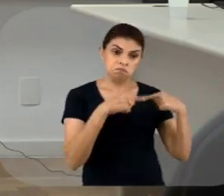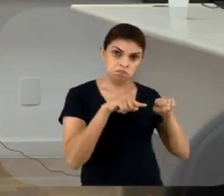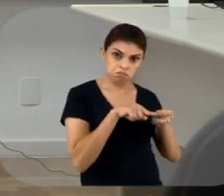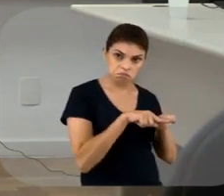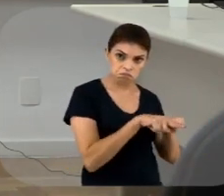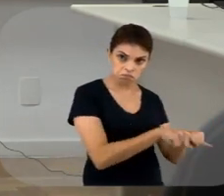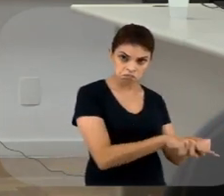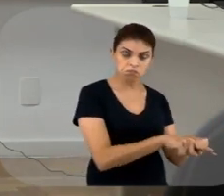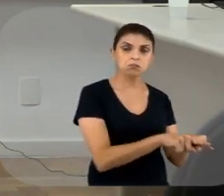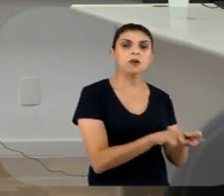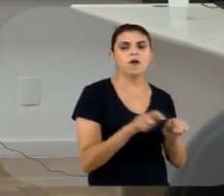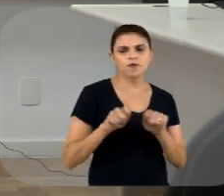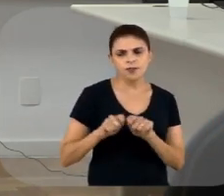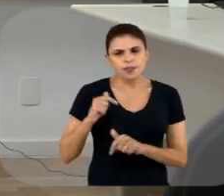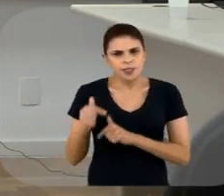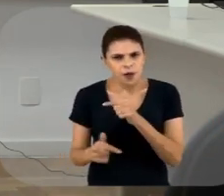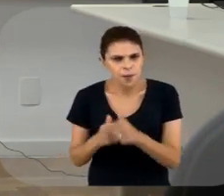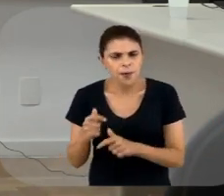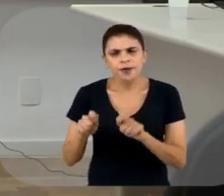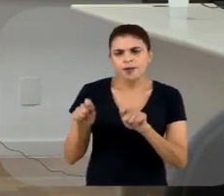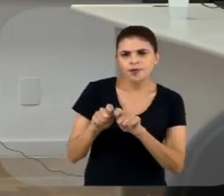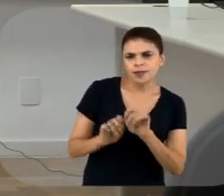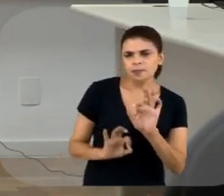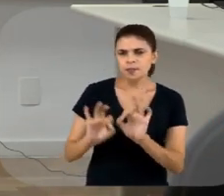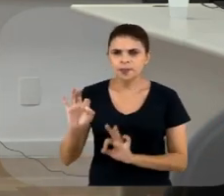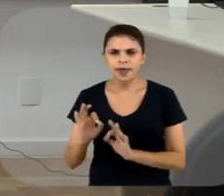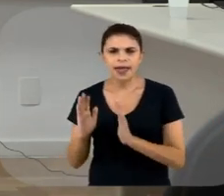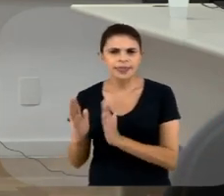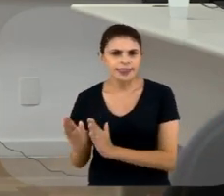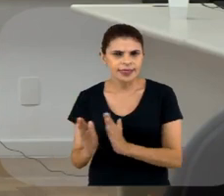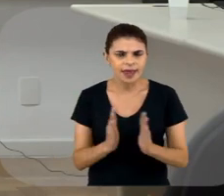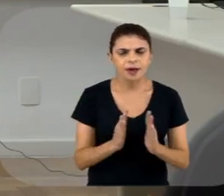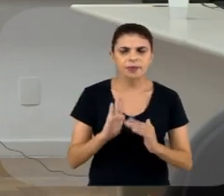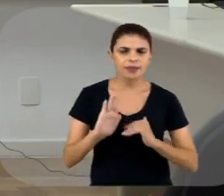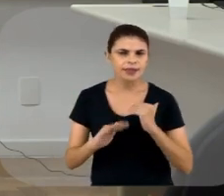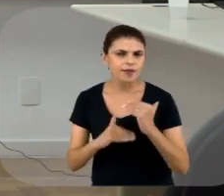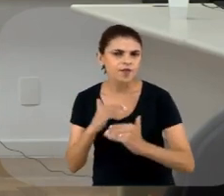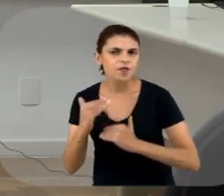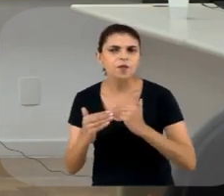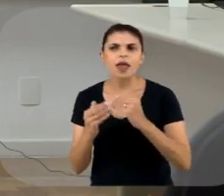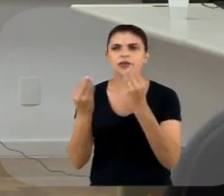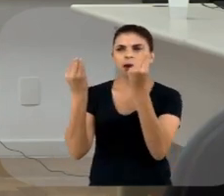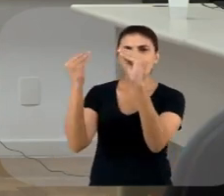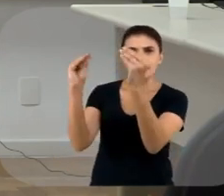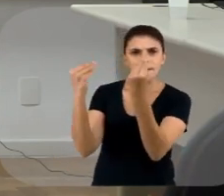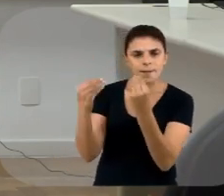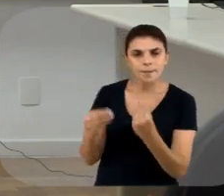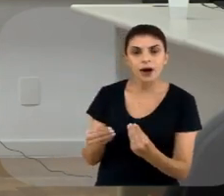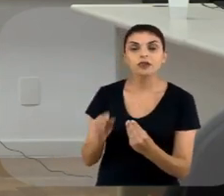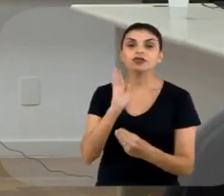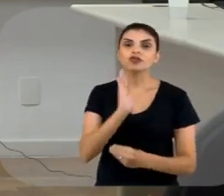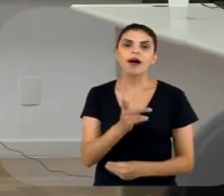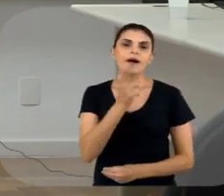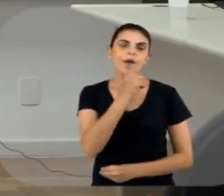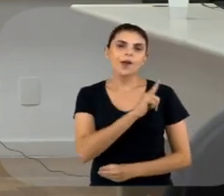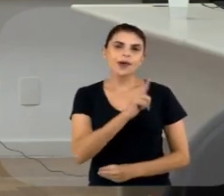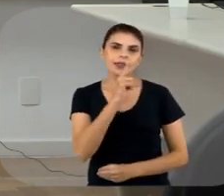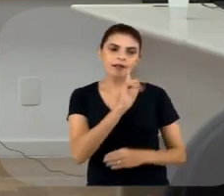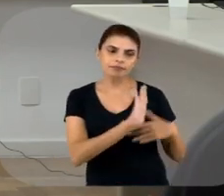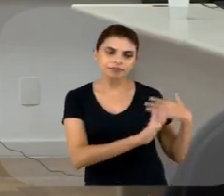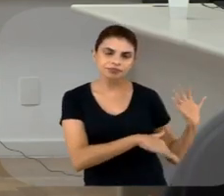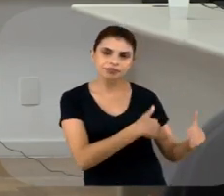a isso, enquanto a gente está ali, né, a partir daquela etapazinha do desenvolvimento do curso, a gente já